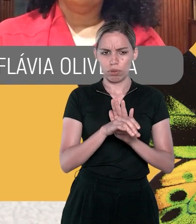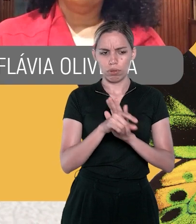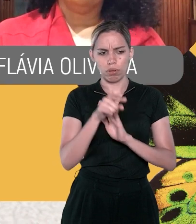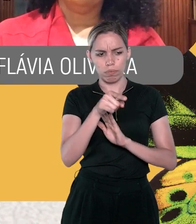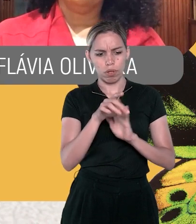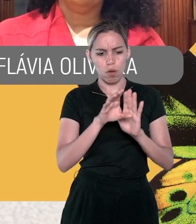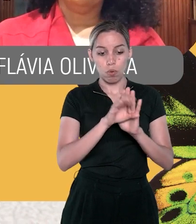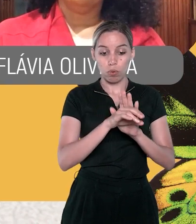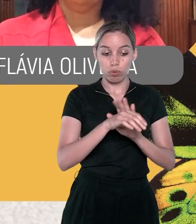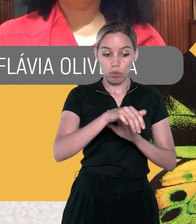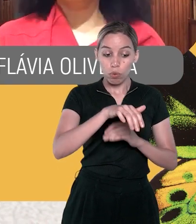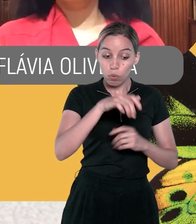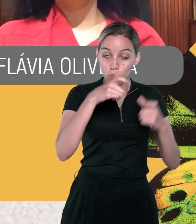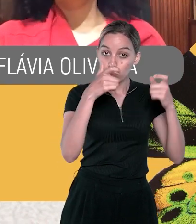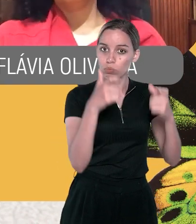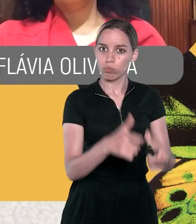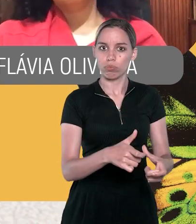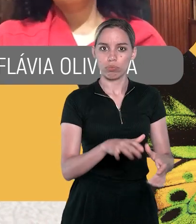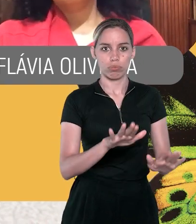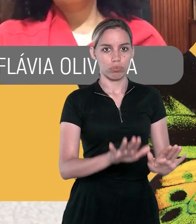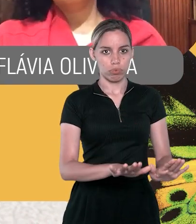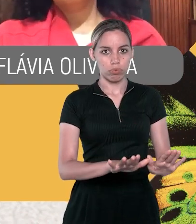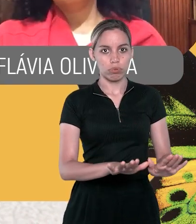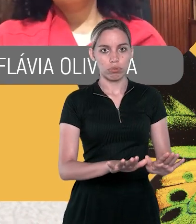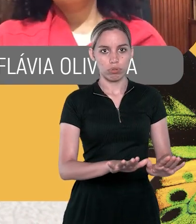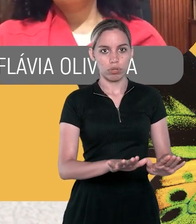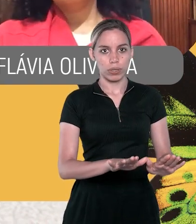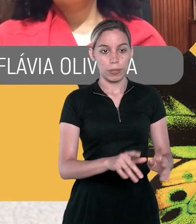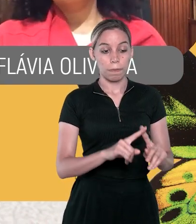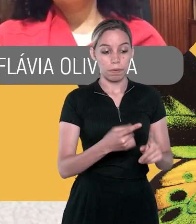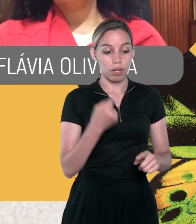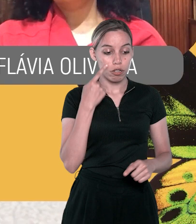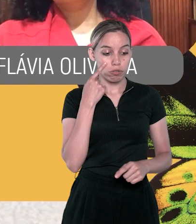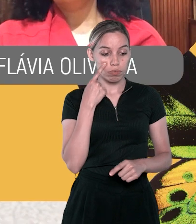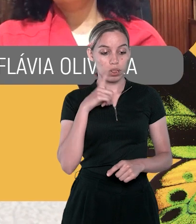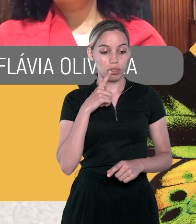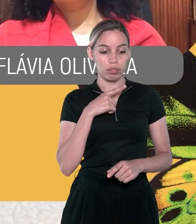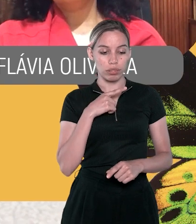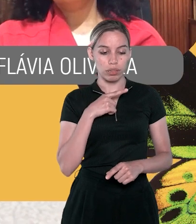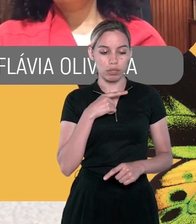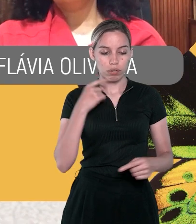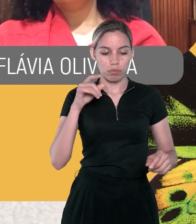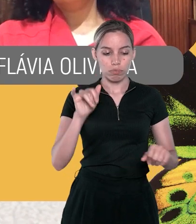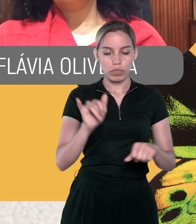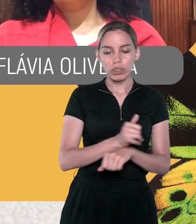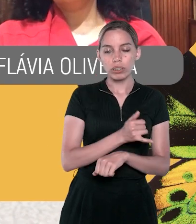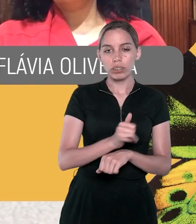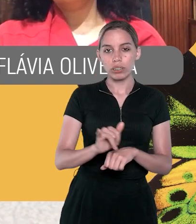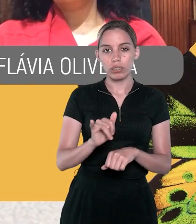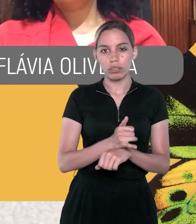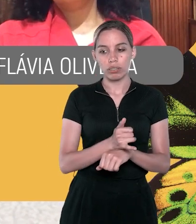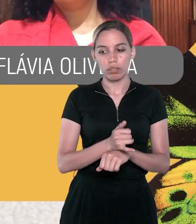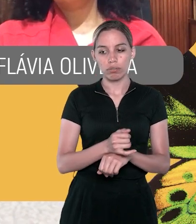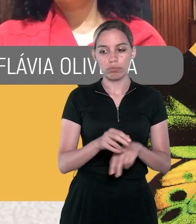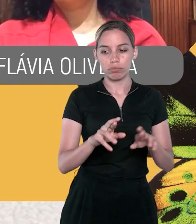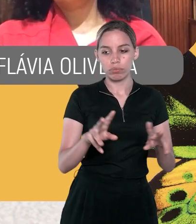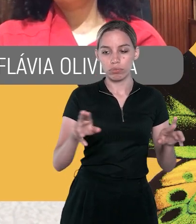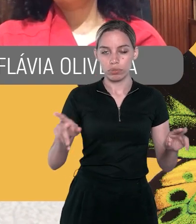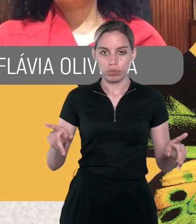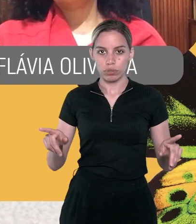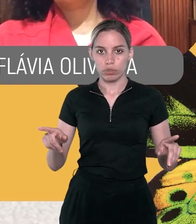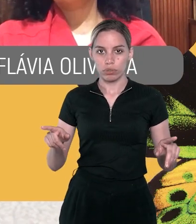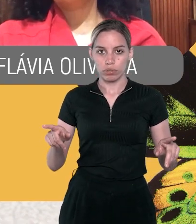linguagem que você encontra um plano de solidariedade e um plano de diferenciação, né? Quer dizer, o